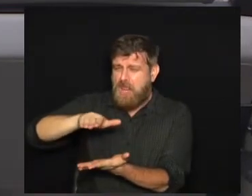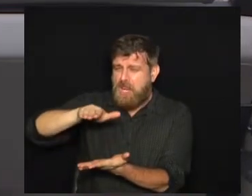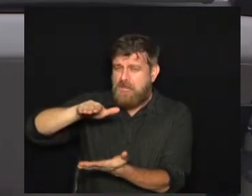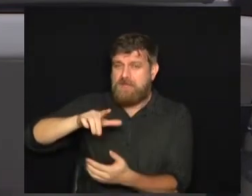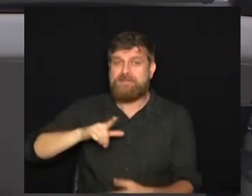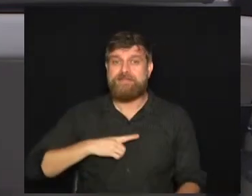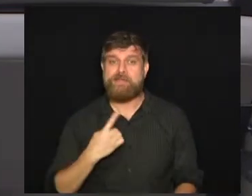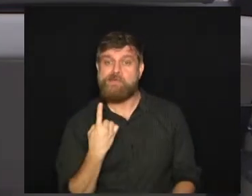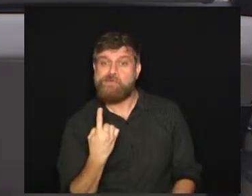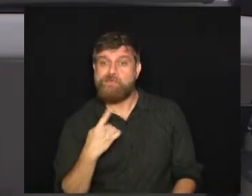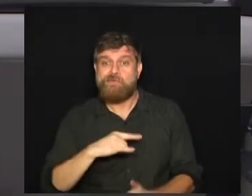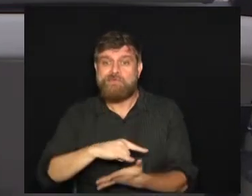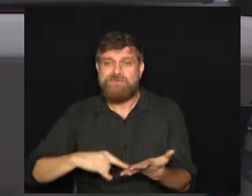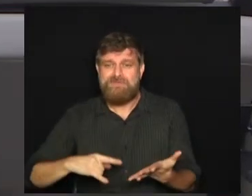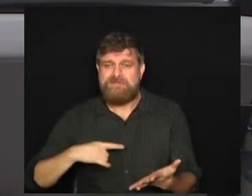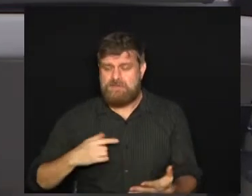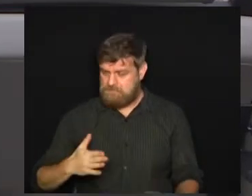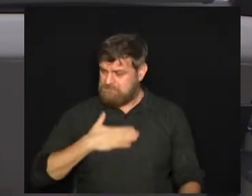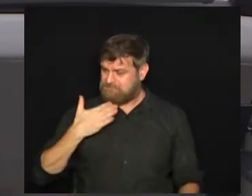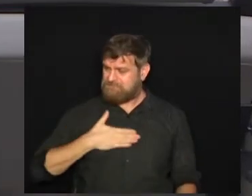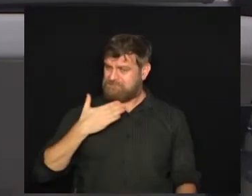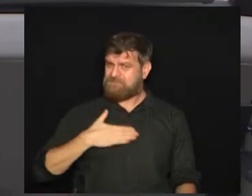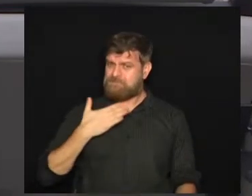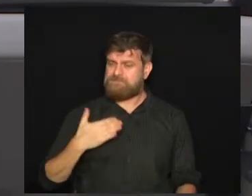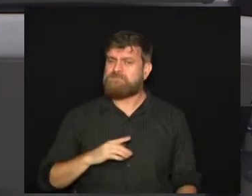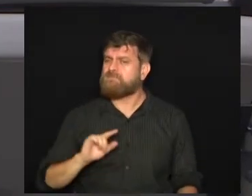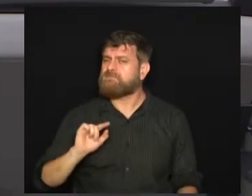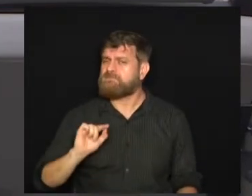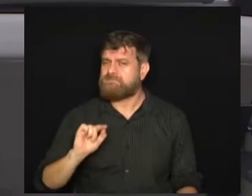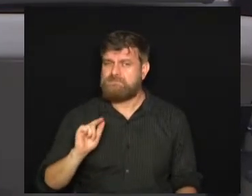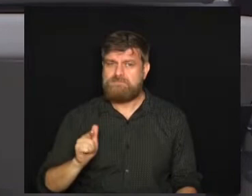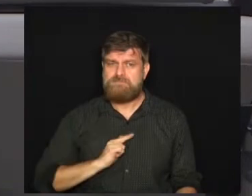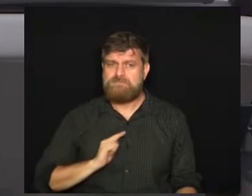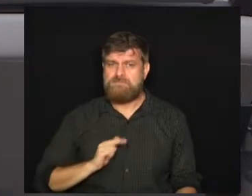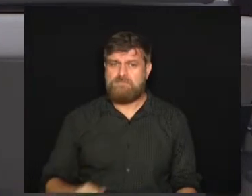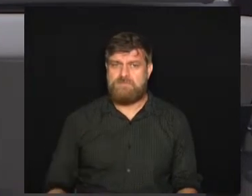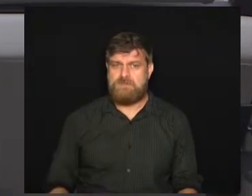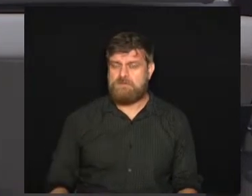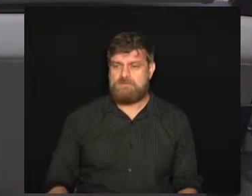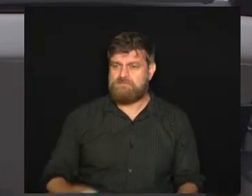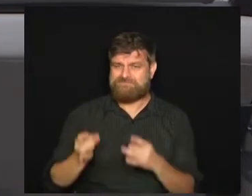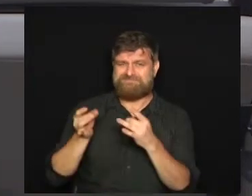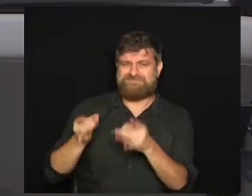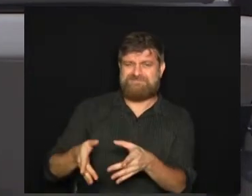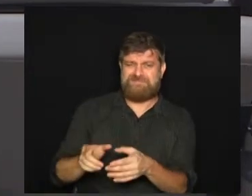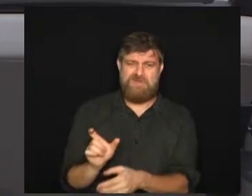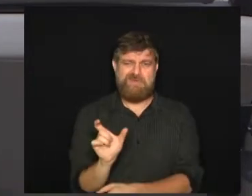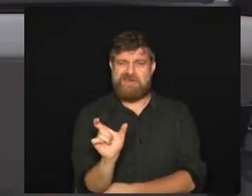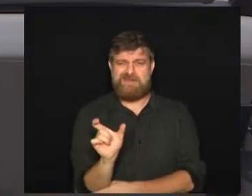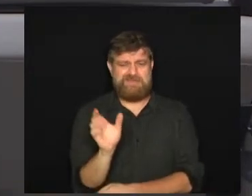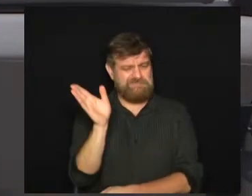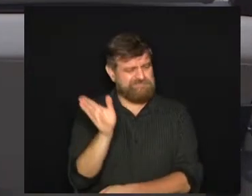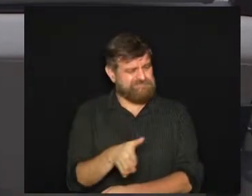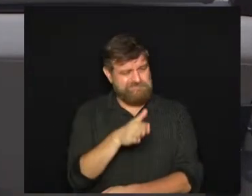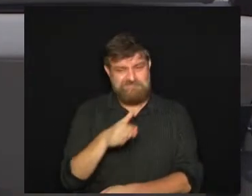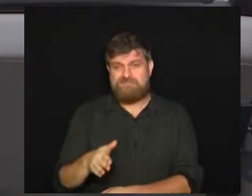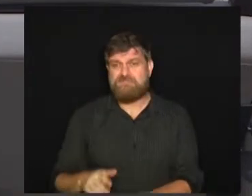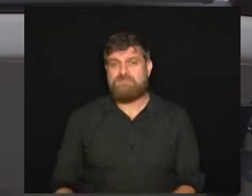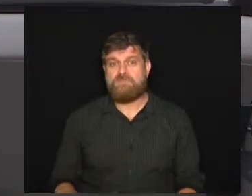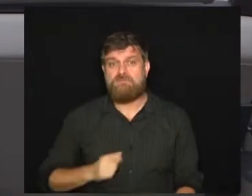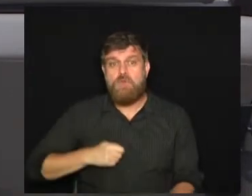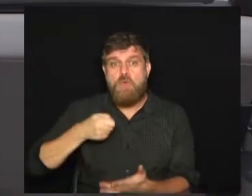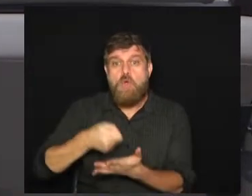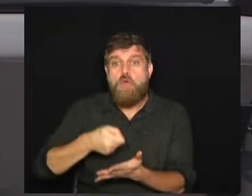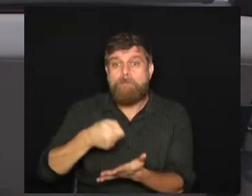teve um que causou muita surpresa para nós, motivo pelo qual deixamos de fazer o cartão. Foi exigido